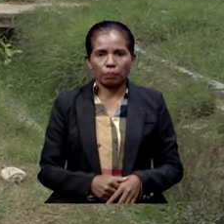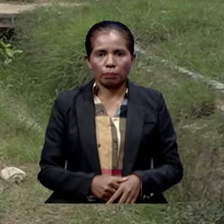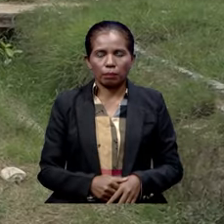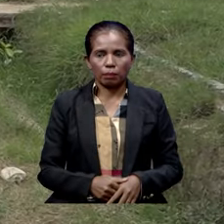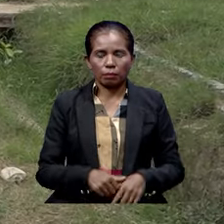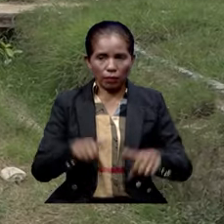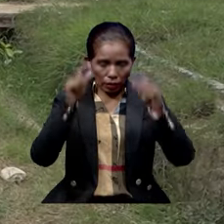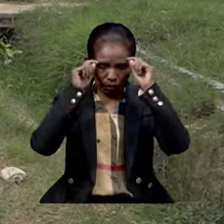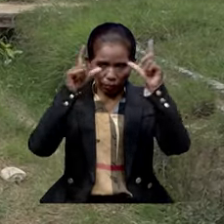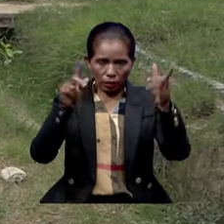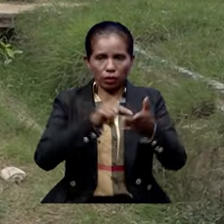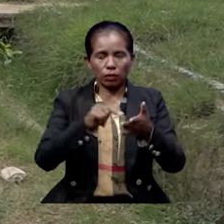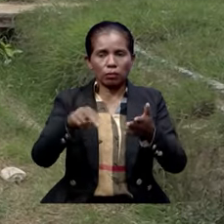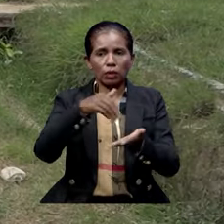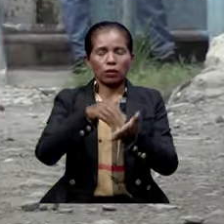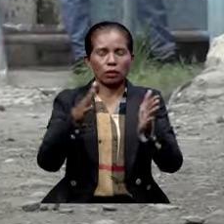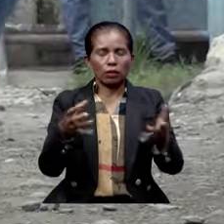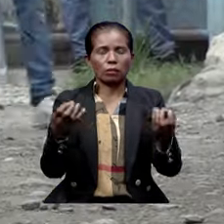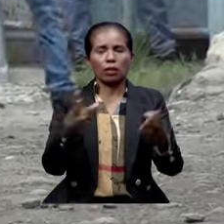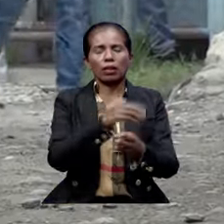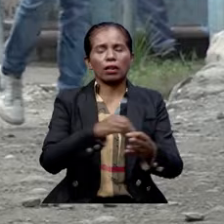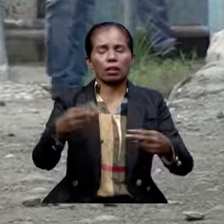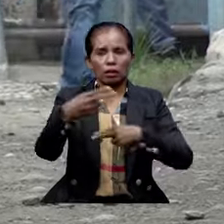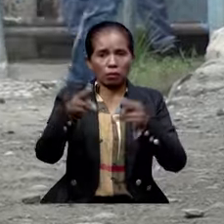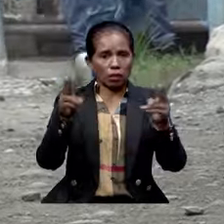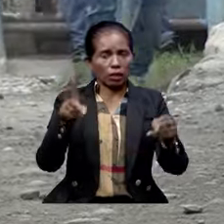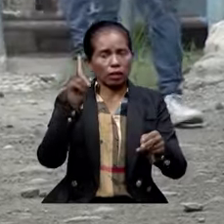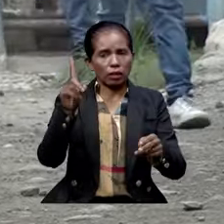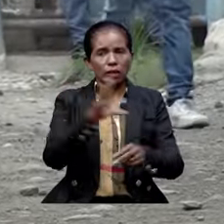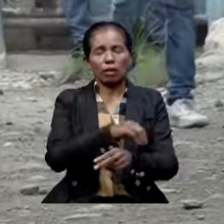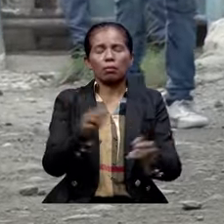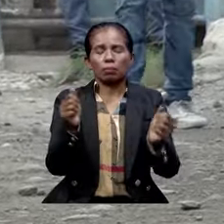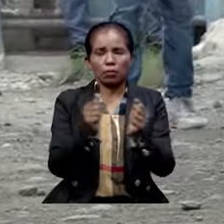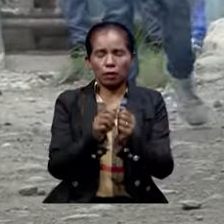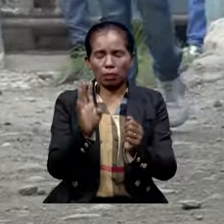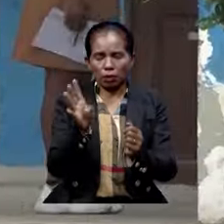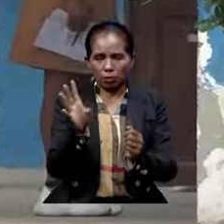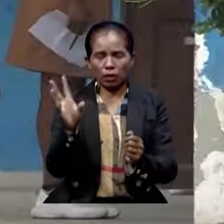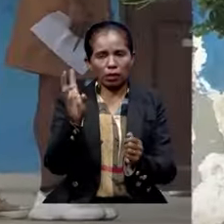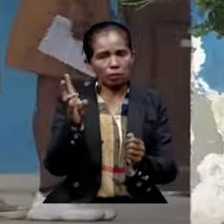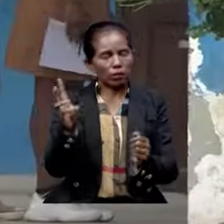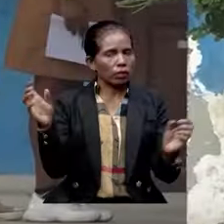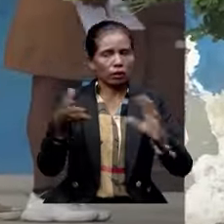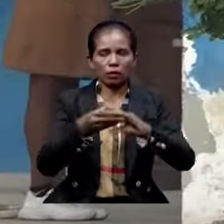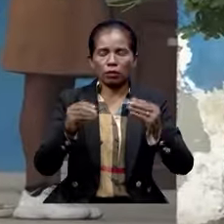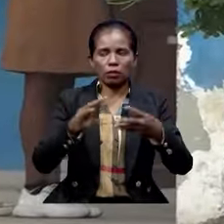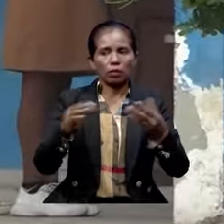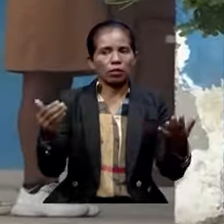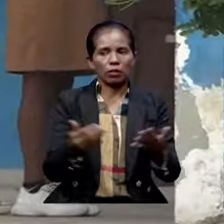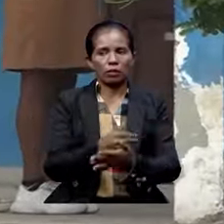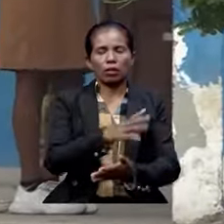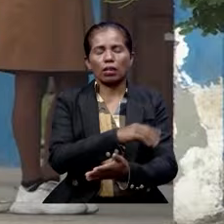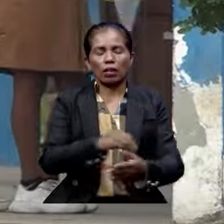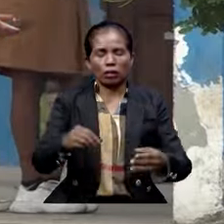E Timor-Leste, número aluno barak e a sala ida, Rahu Husi Hatnulu Tonen Nulu, Laos Ona História Fond. Situação da Nehala, professor,